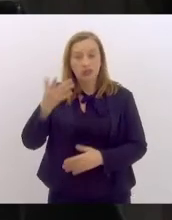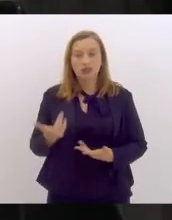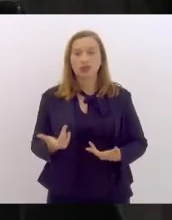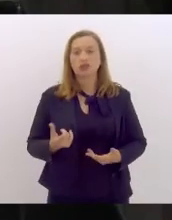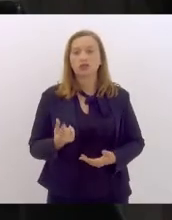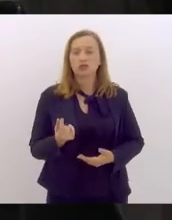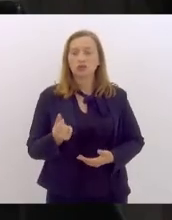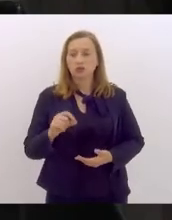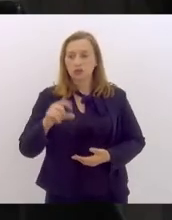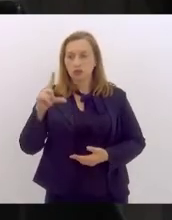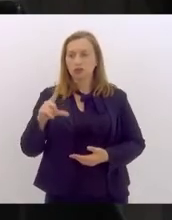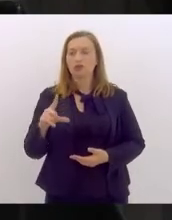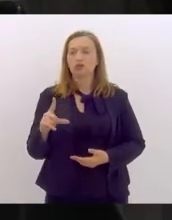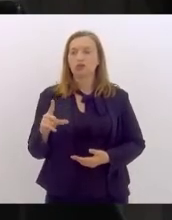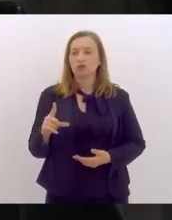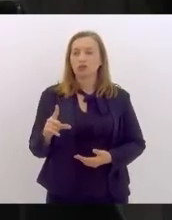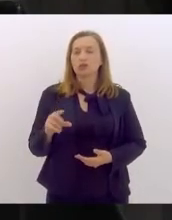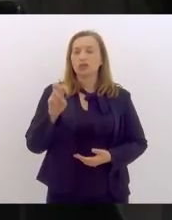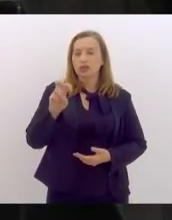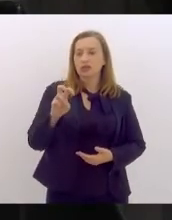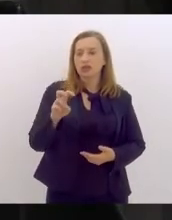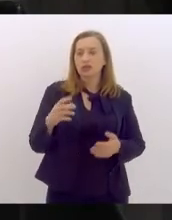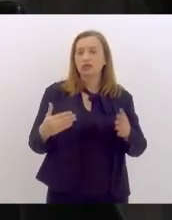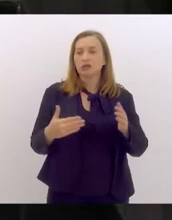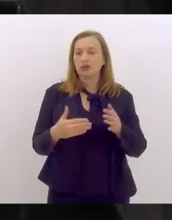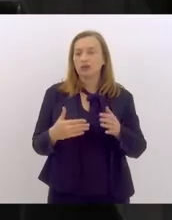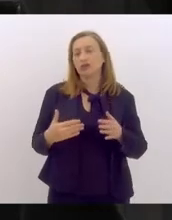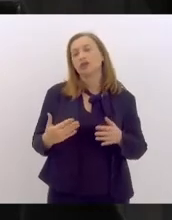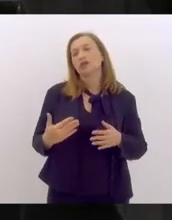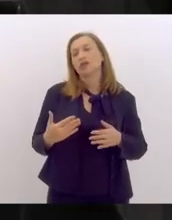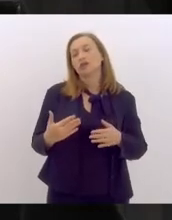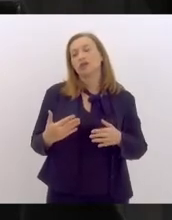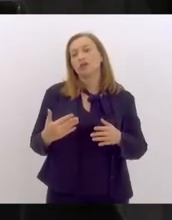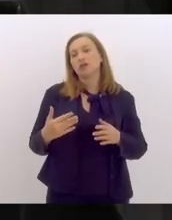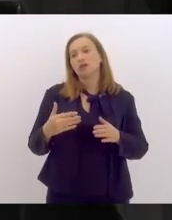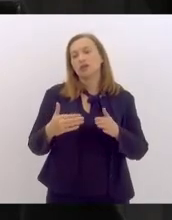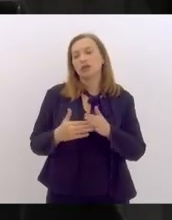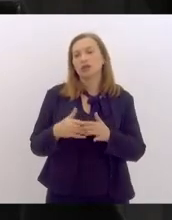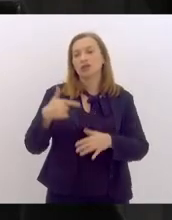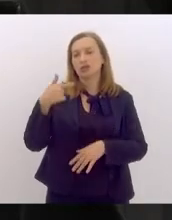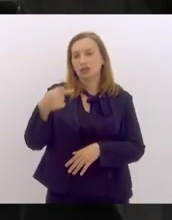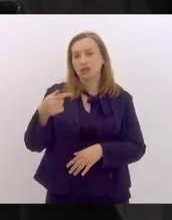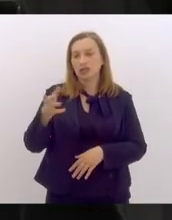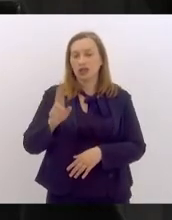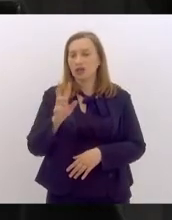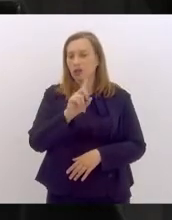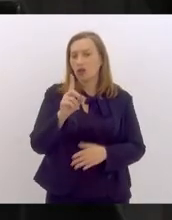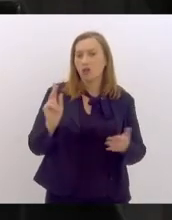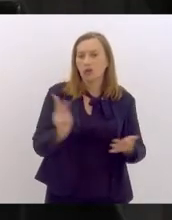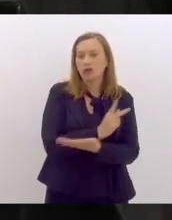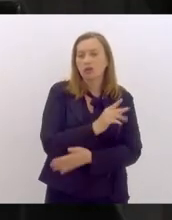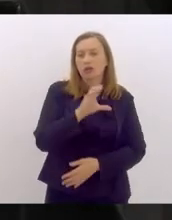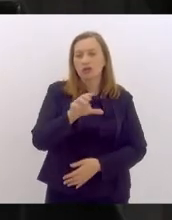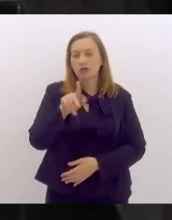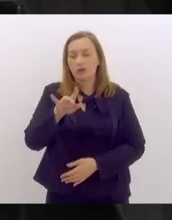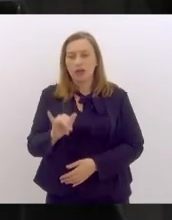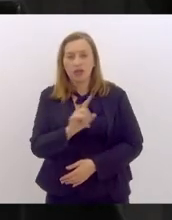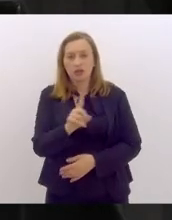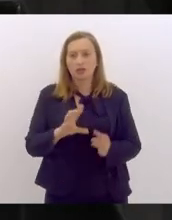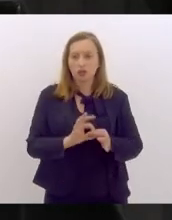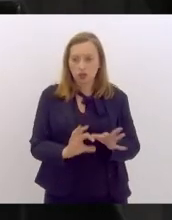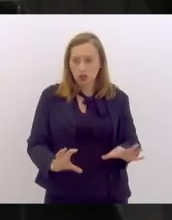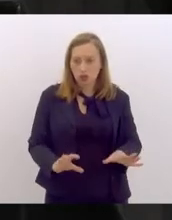o aumento da passagem que autorizou aumento de cinco para sete reais quarenta por cento de aumento não aconteceu porque a CPI Barro